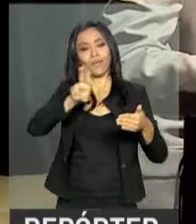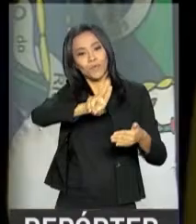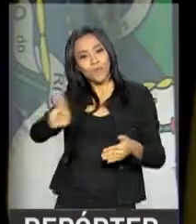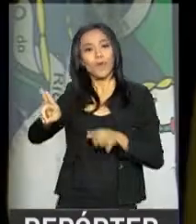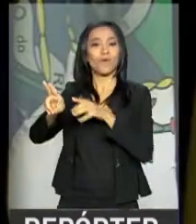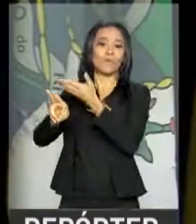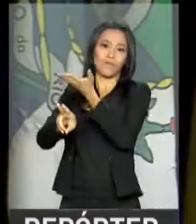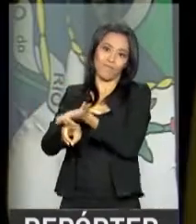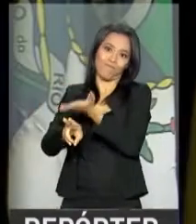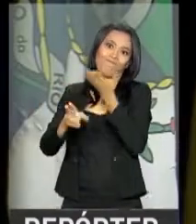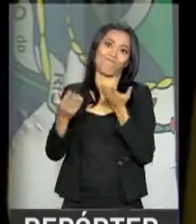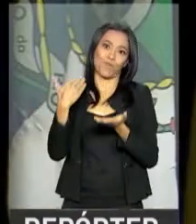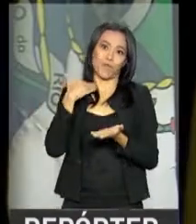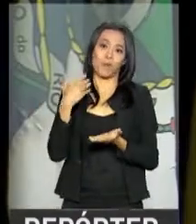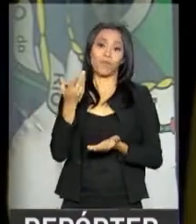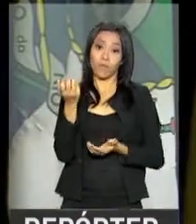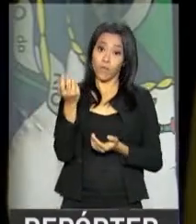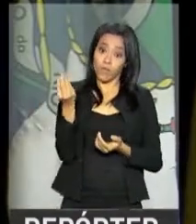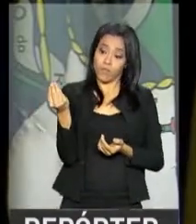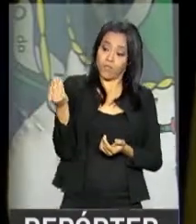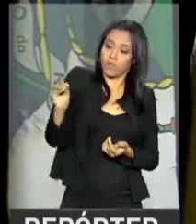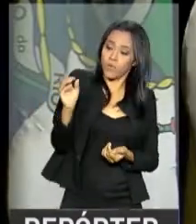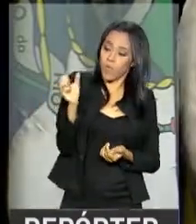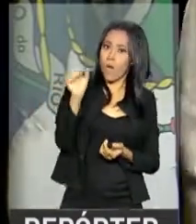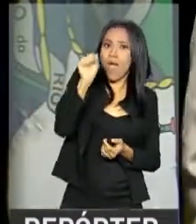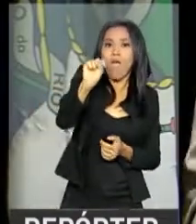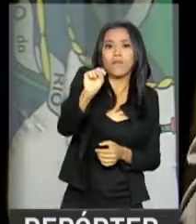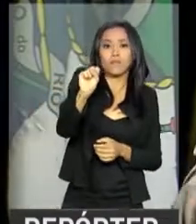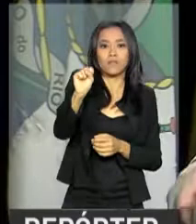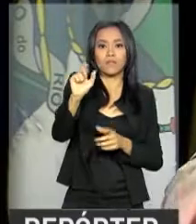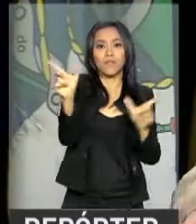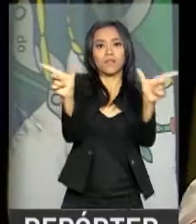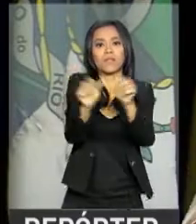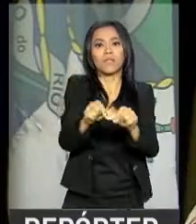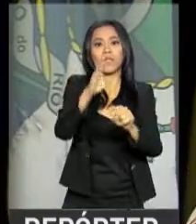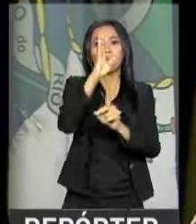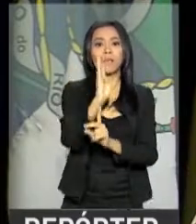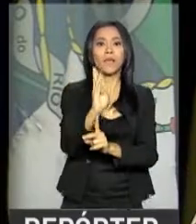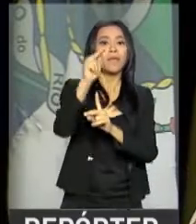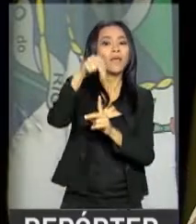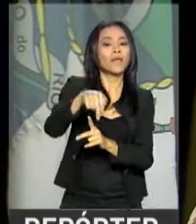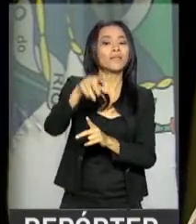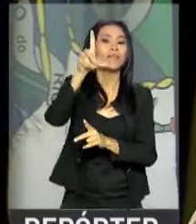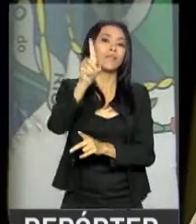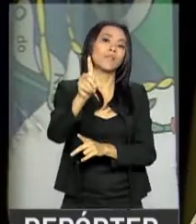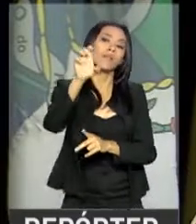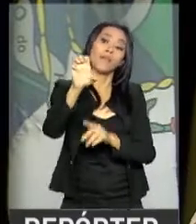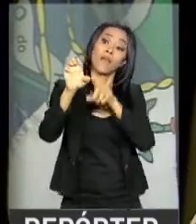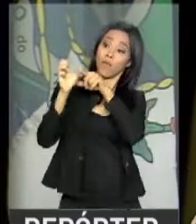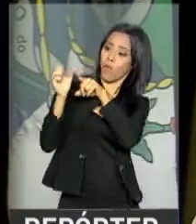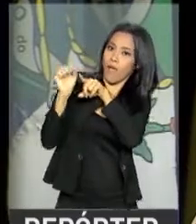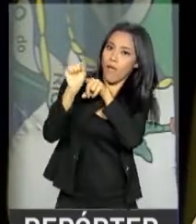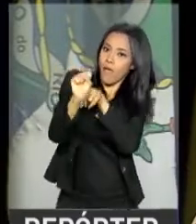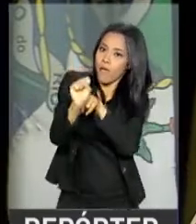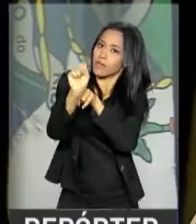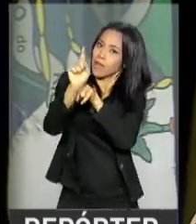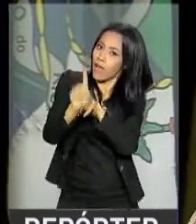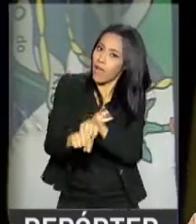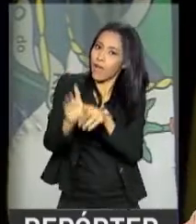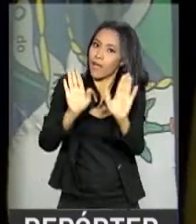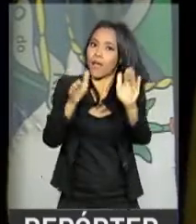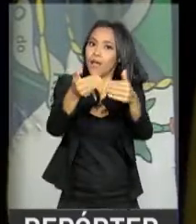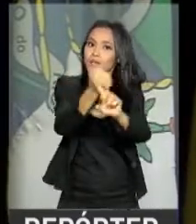banco o s do bds deve ser cada vez mais prestigiado isto é que vem sendo feito e certa e seguramente